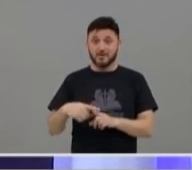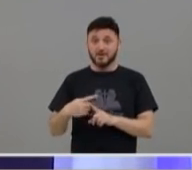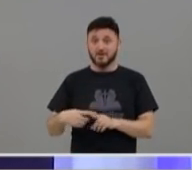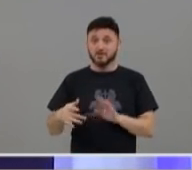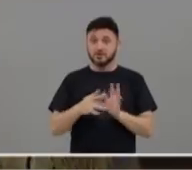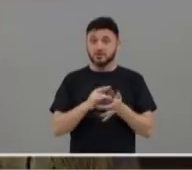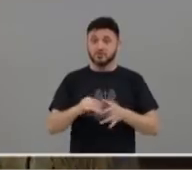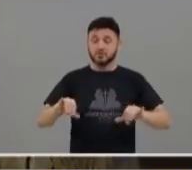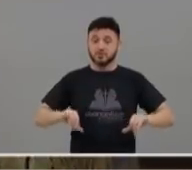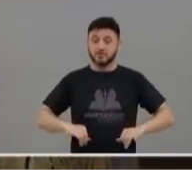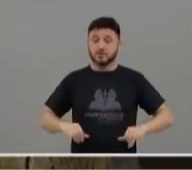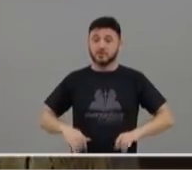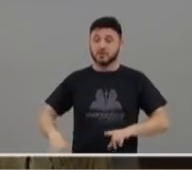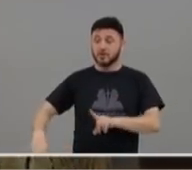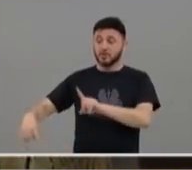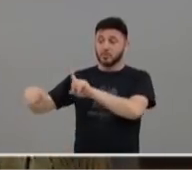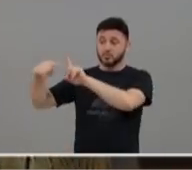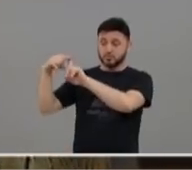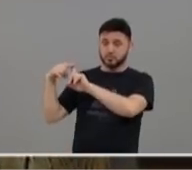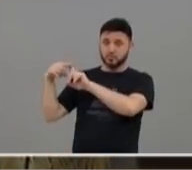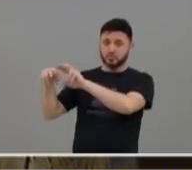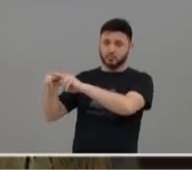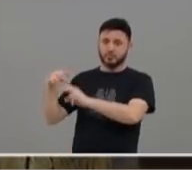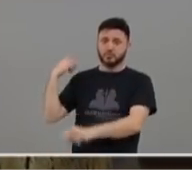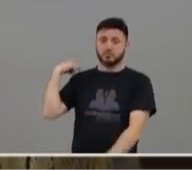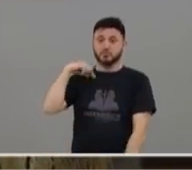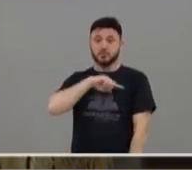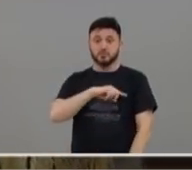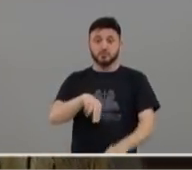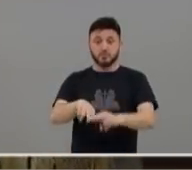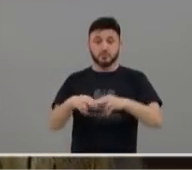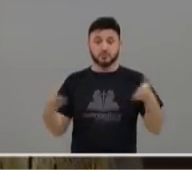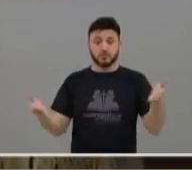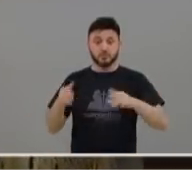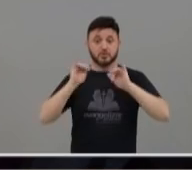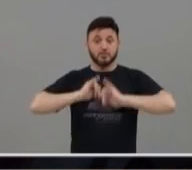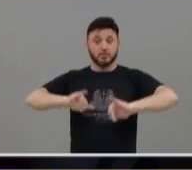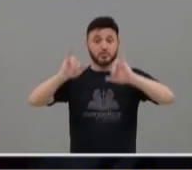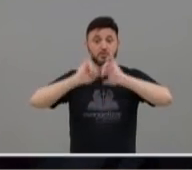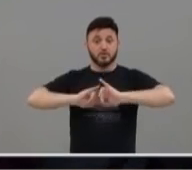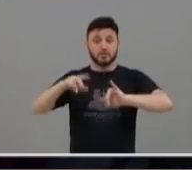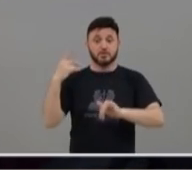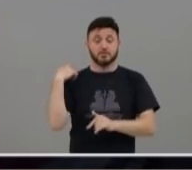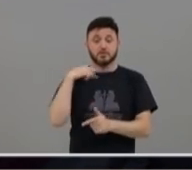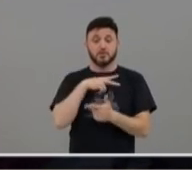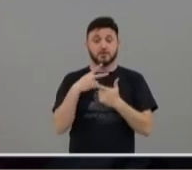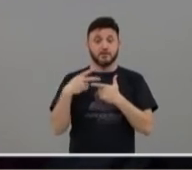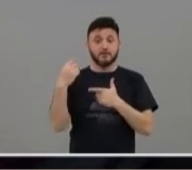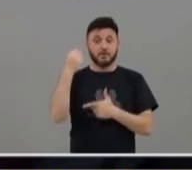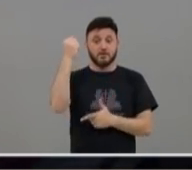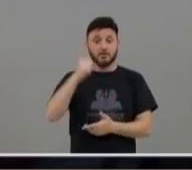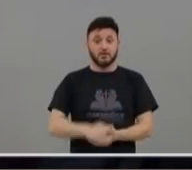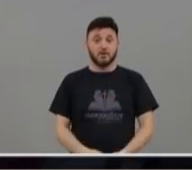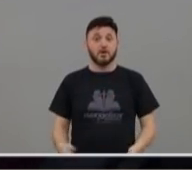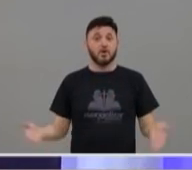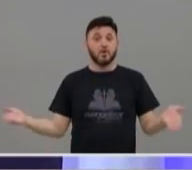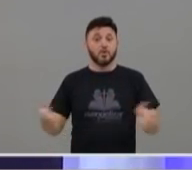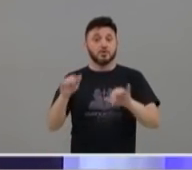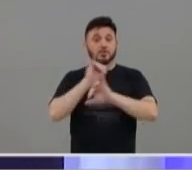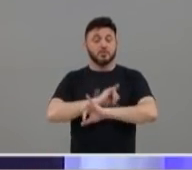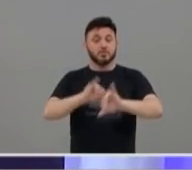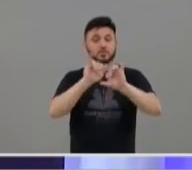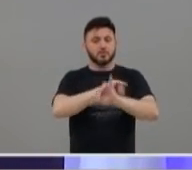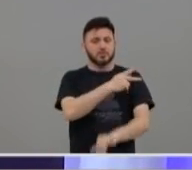que ele se entregou. Por isso nós proclamamos hoje a nossa vitória. Por isso eu proclamo hoje na sua